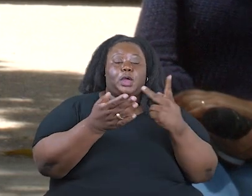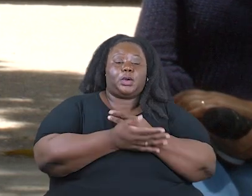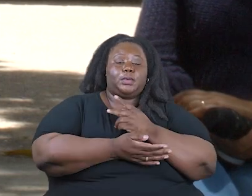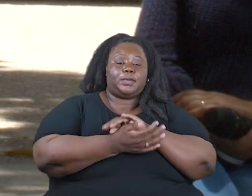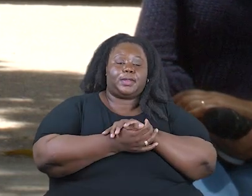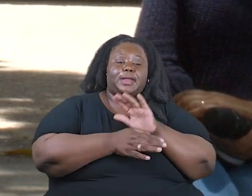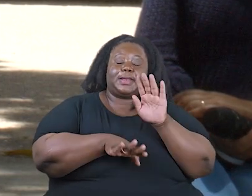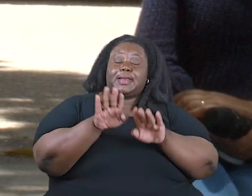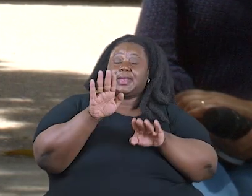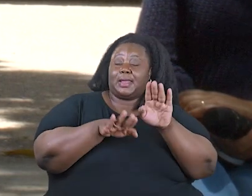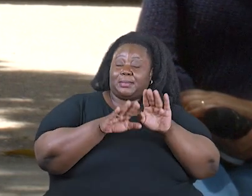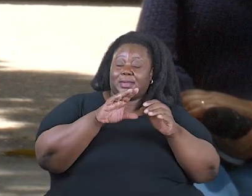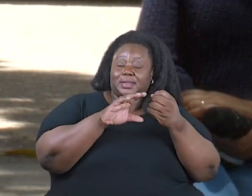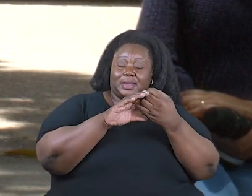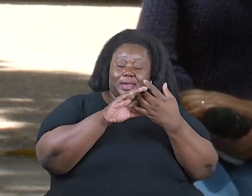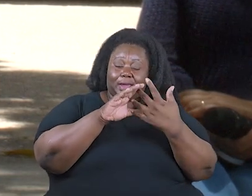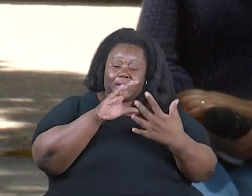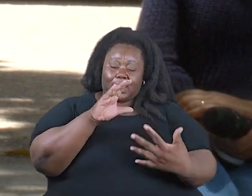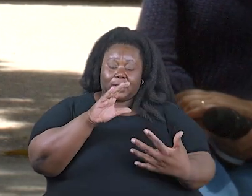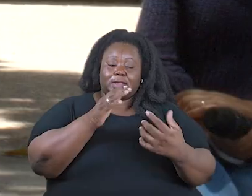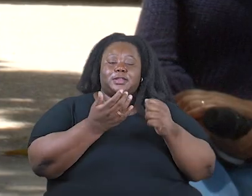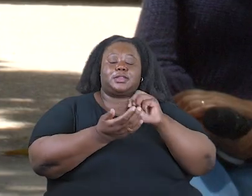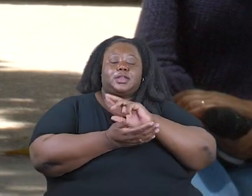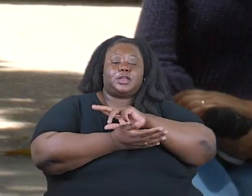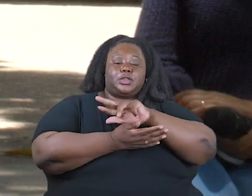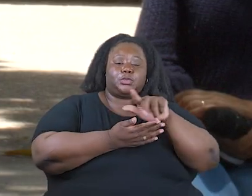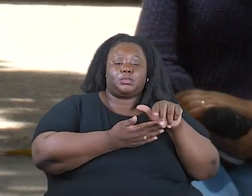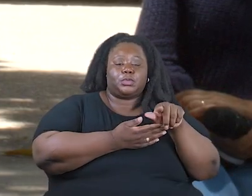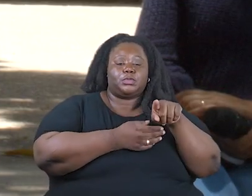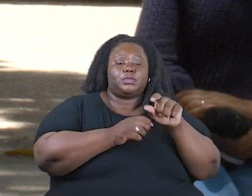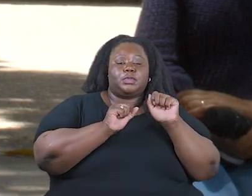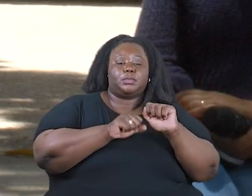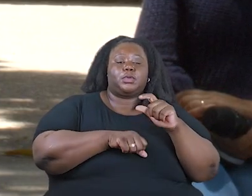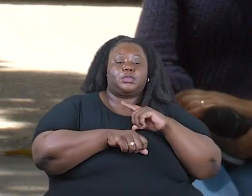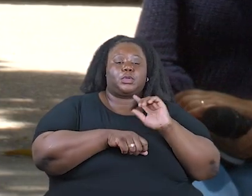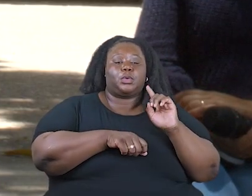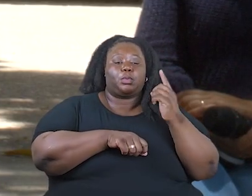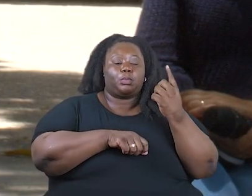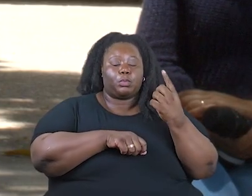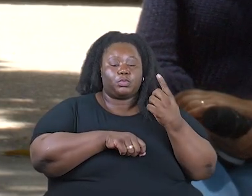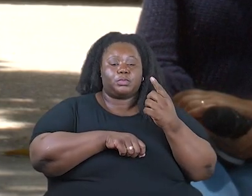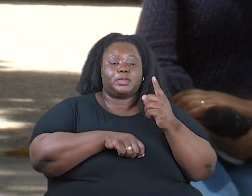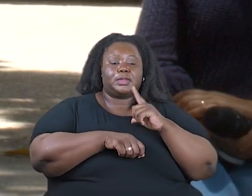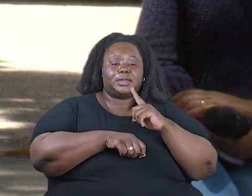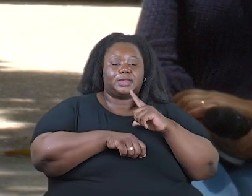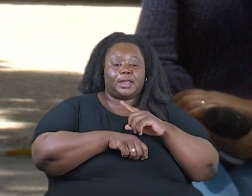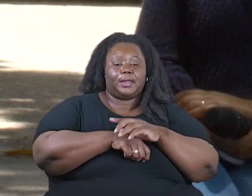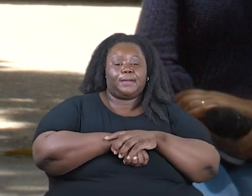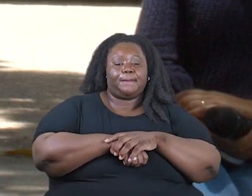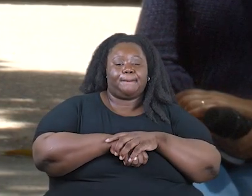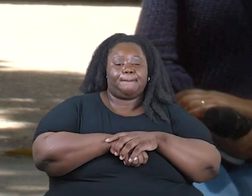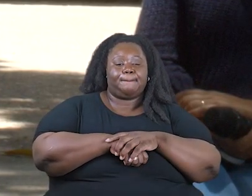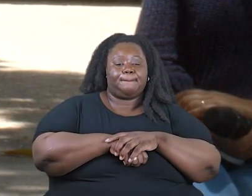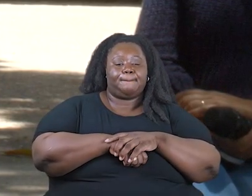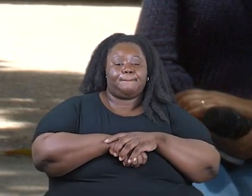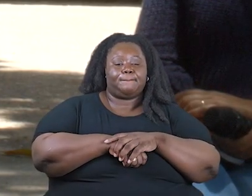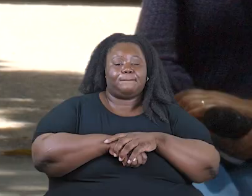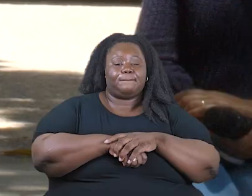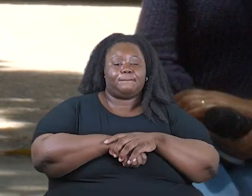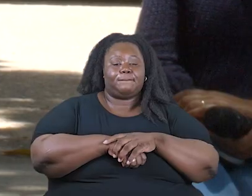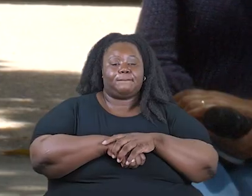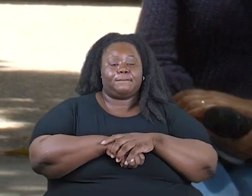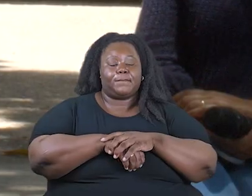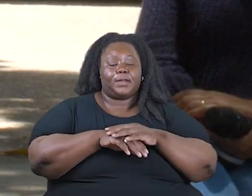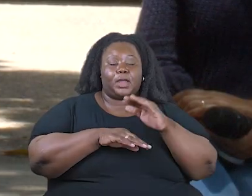acontece é que, dependendo das características do múltiplo, você pode ter um múltiplo que ele tem